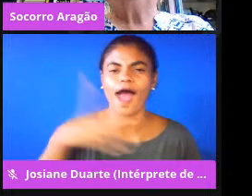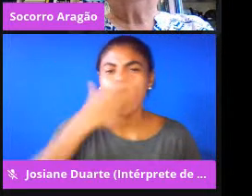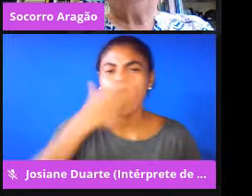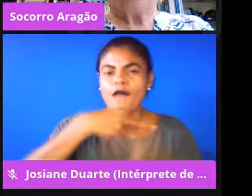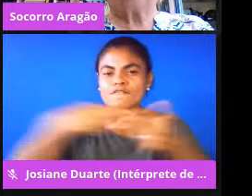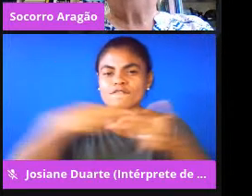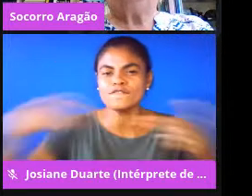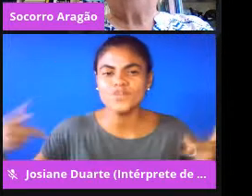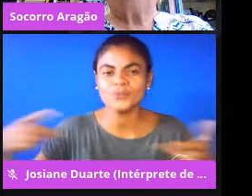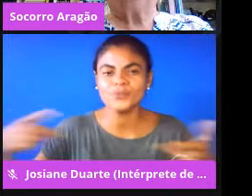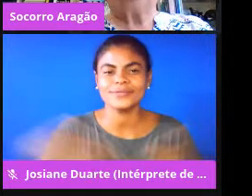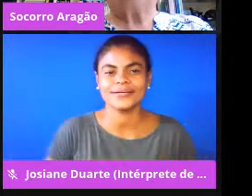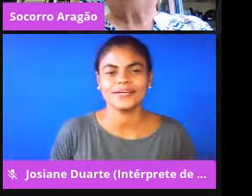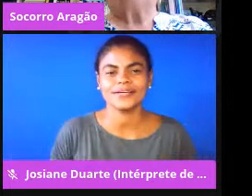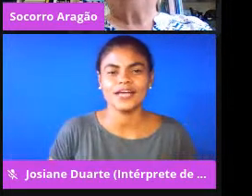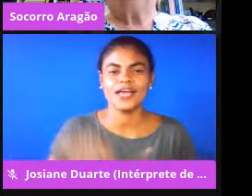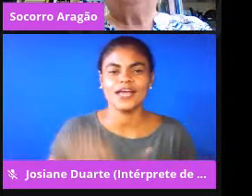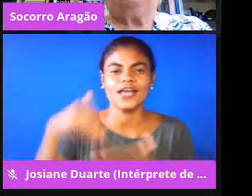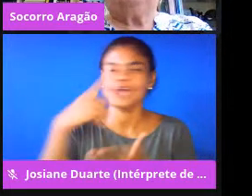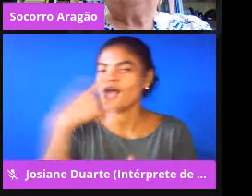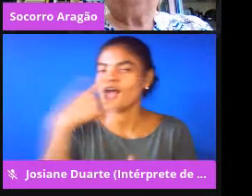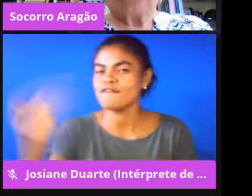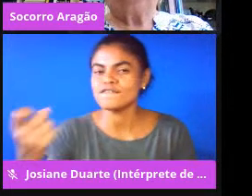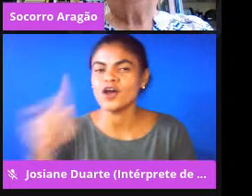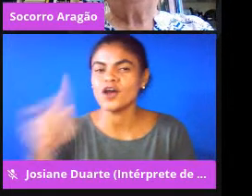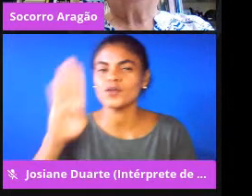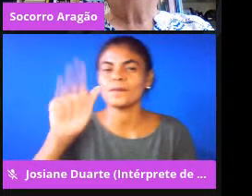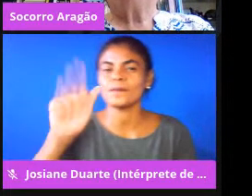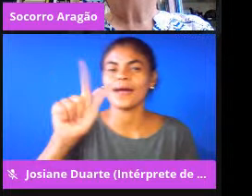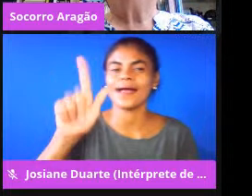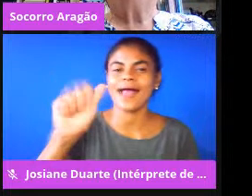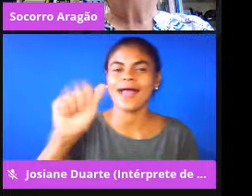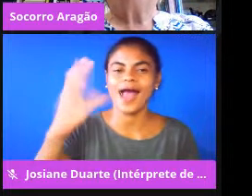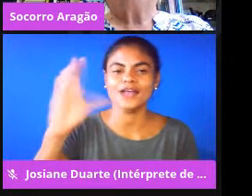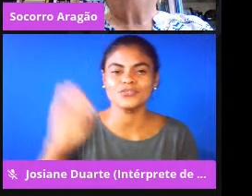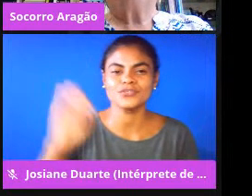amiguinha dele. Só quer mesmo chupar a fruta e atirar fora o bagaço.